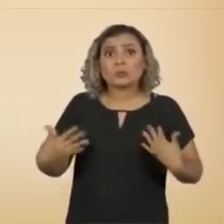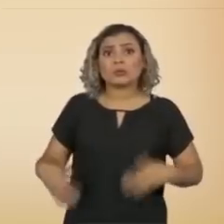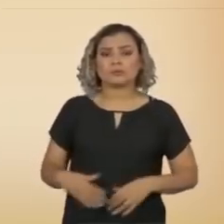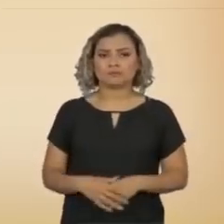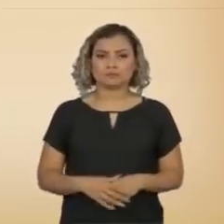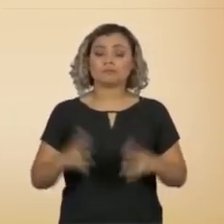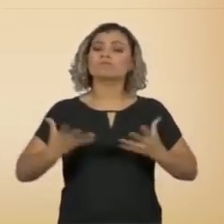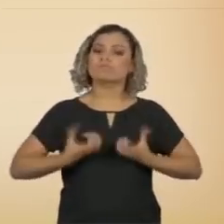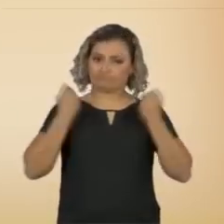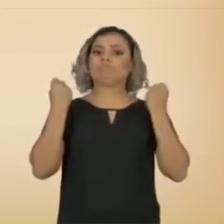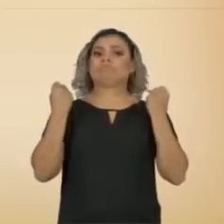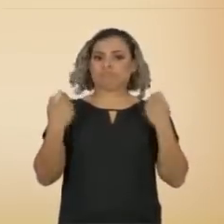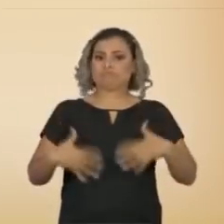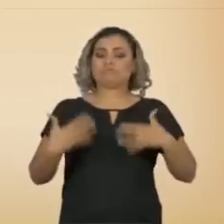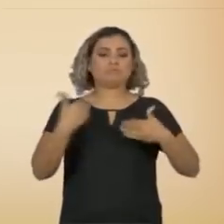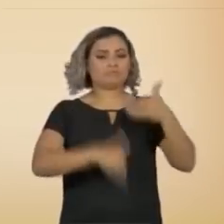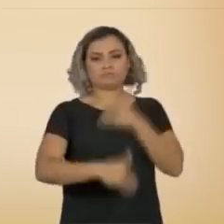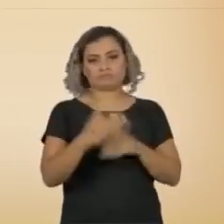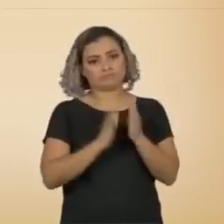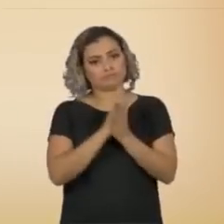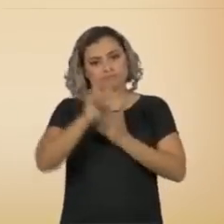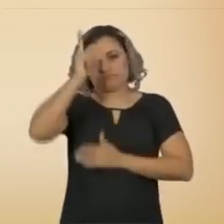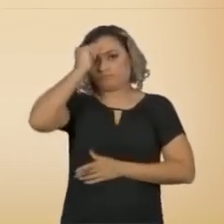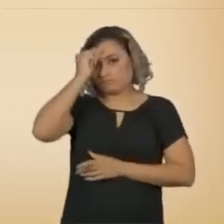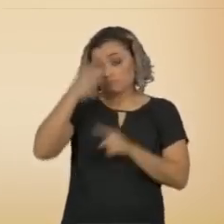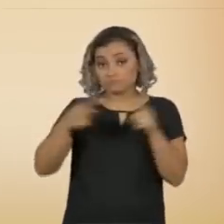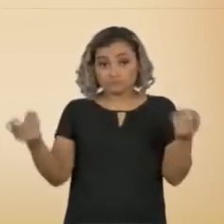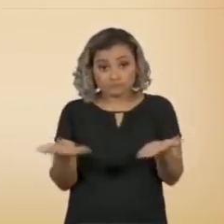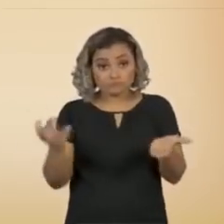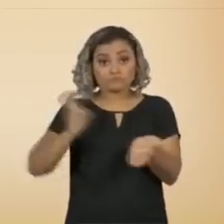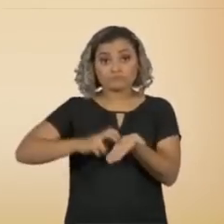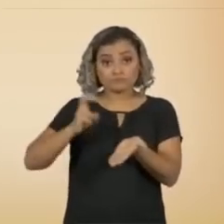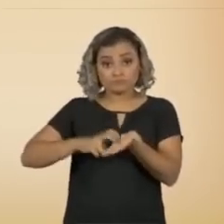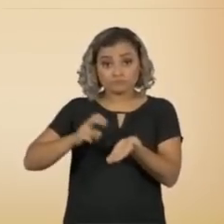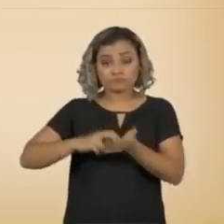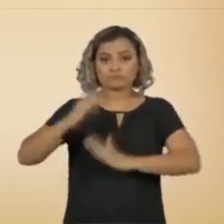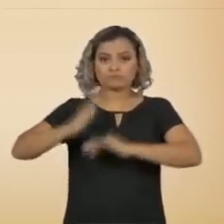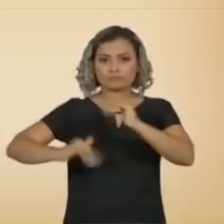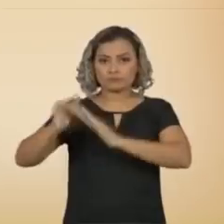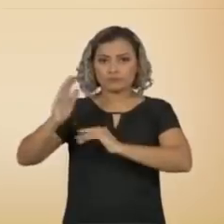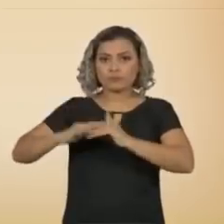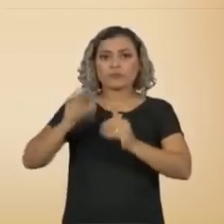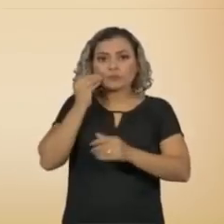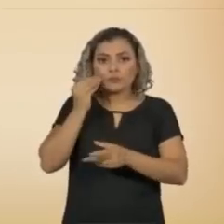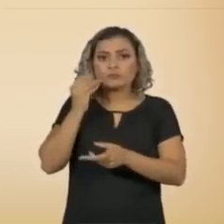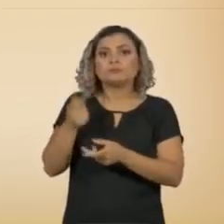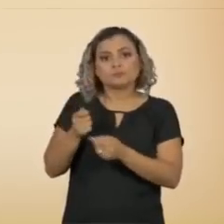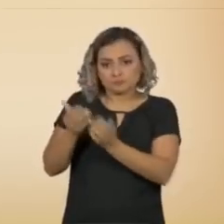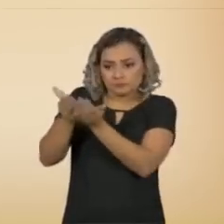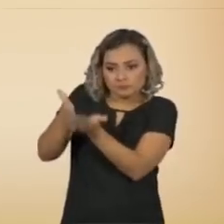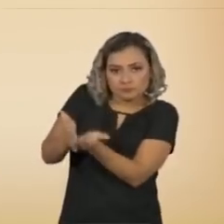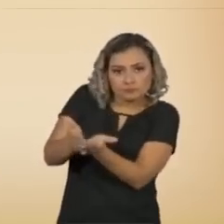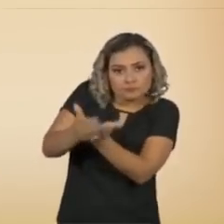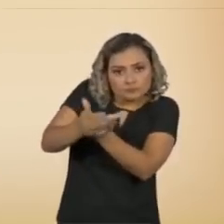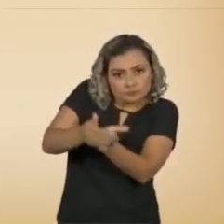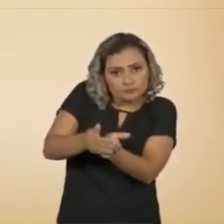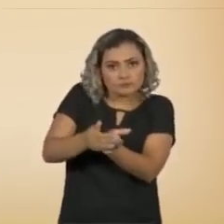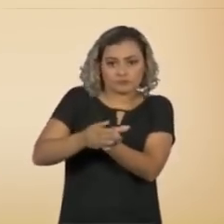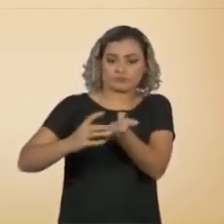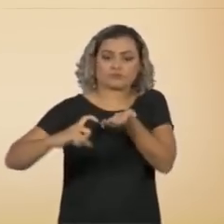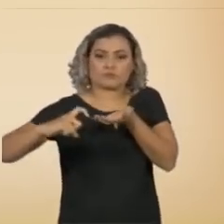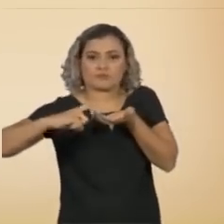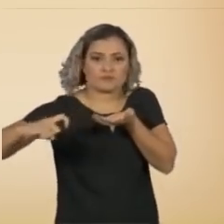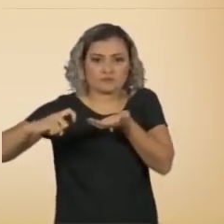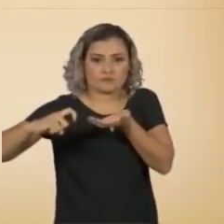Apesar do susto, ninguém ficou ferido e hoje pela manhã, rebocadores colocaram a plataforma de volta à posição original.